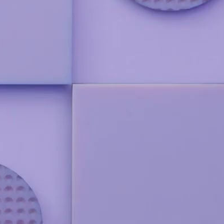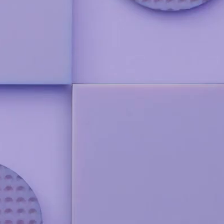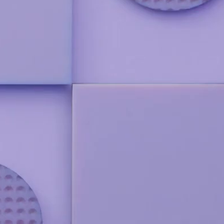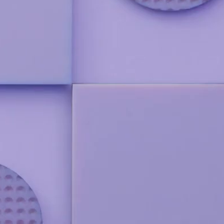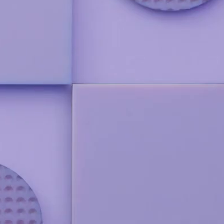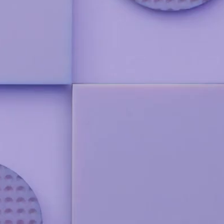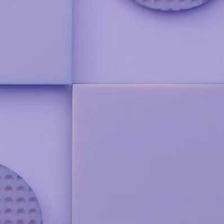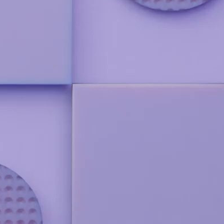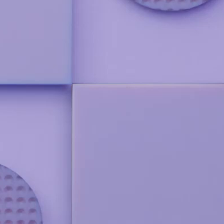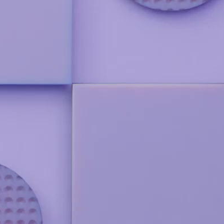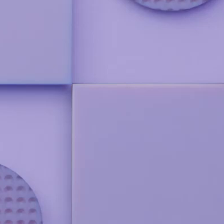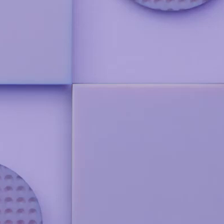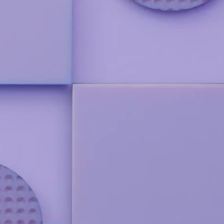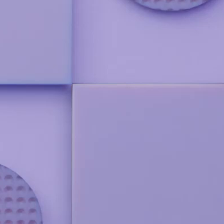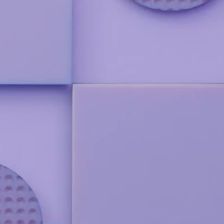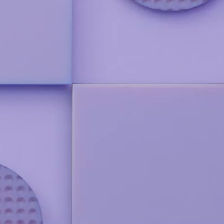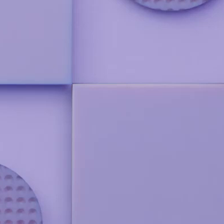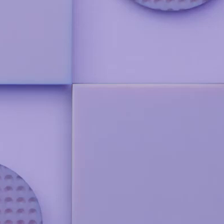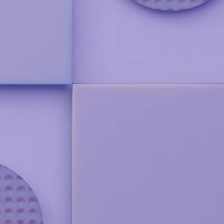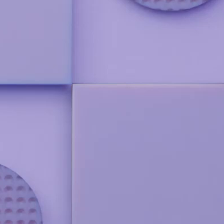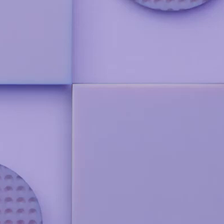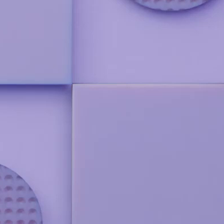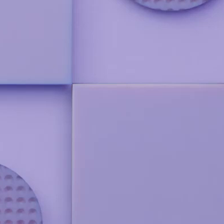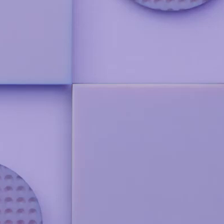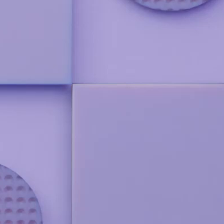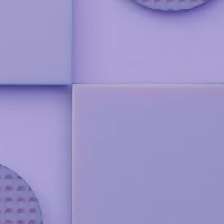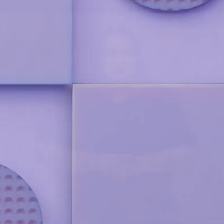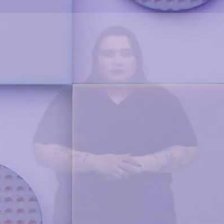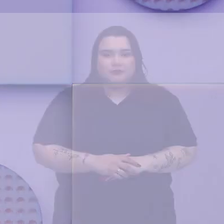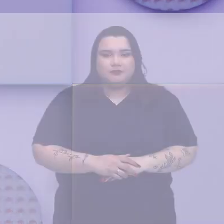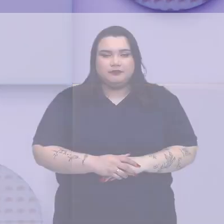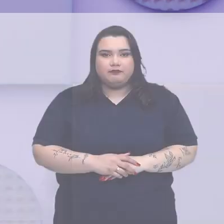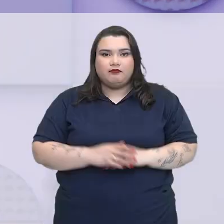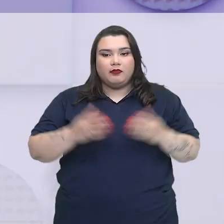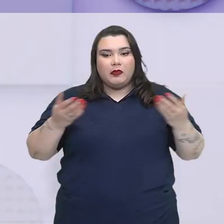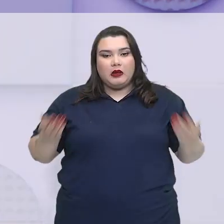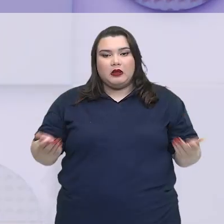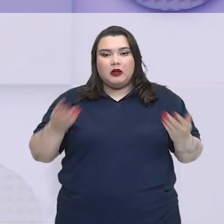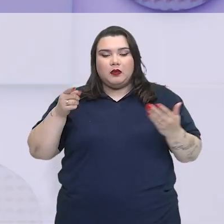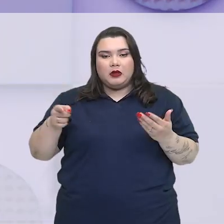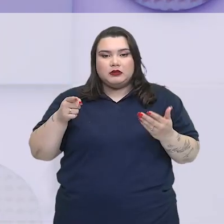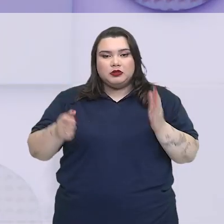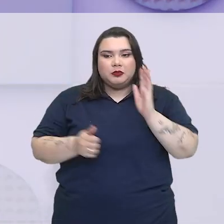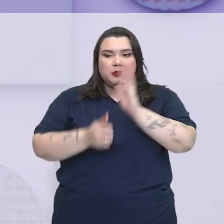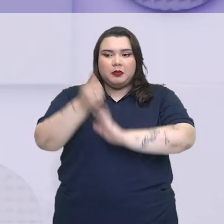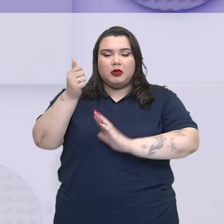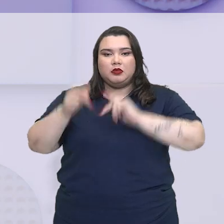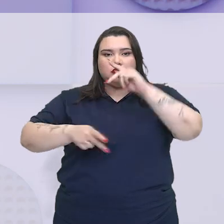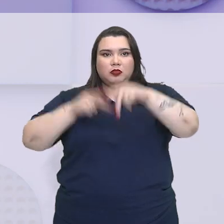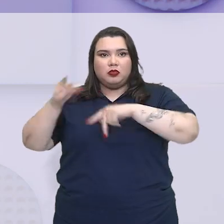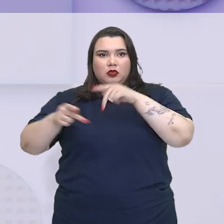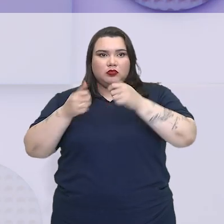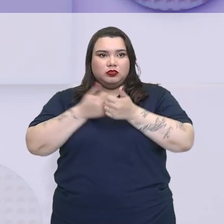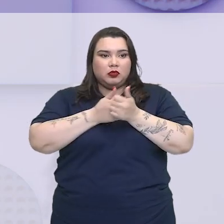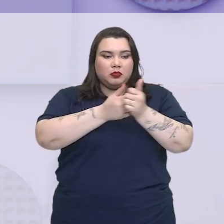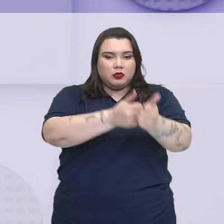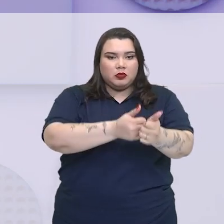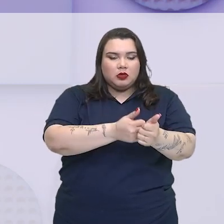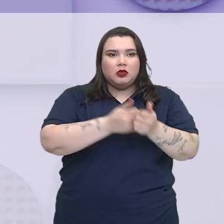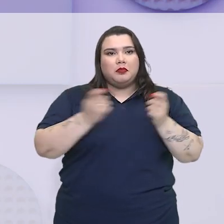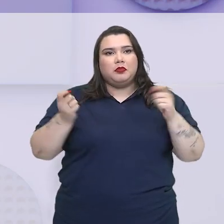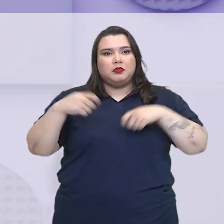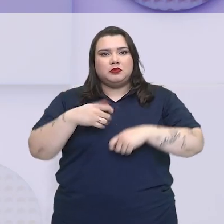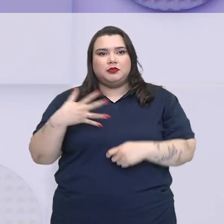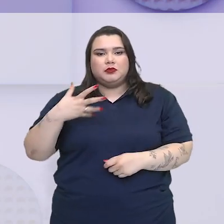cristãos foram espertos e conseguiam ali sobreviver à forte perseguição do